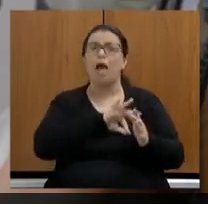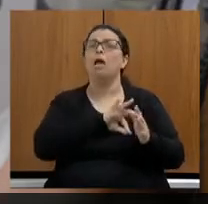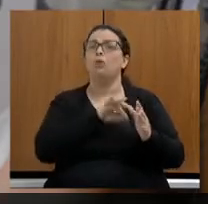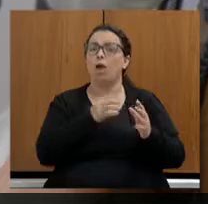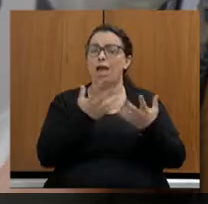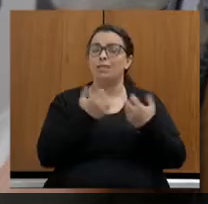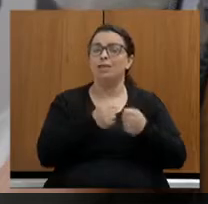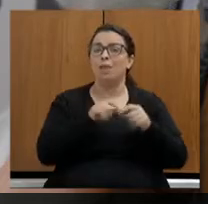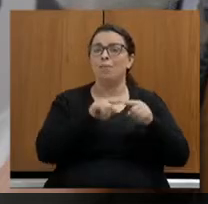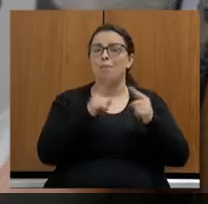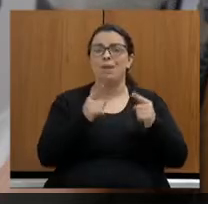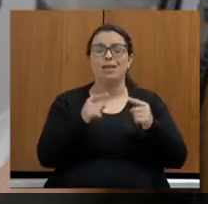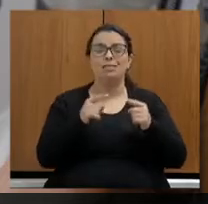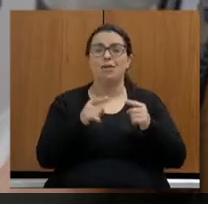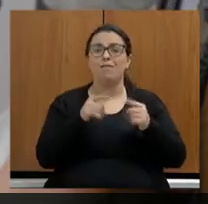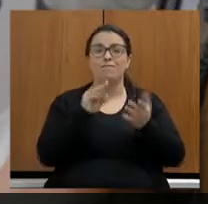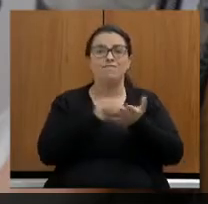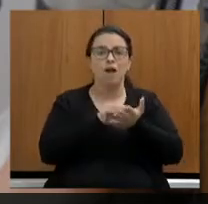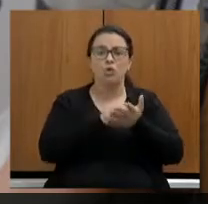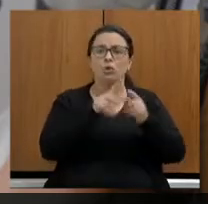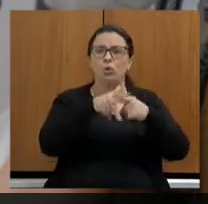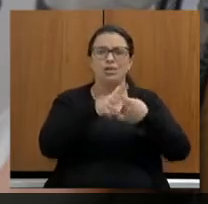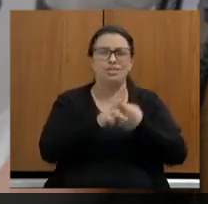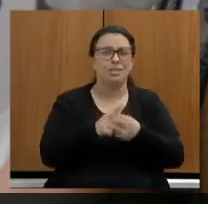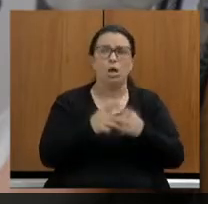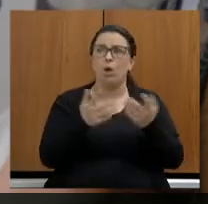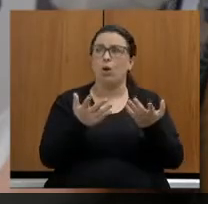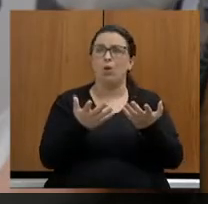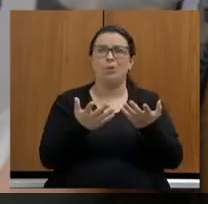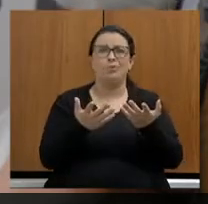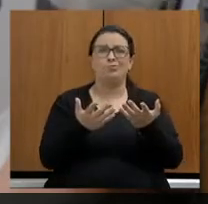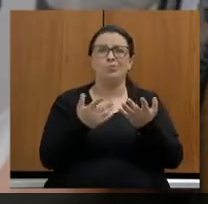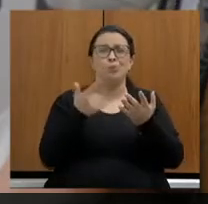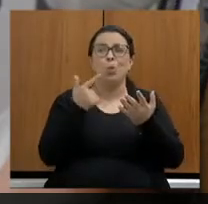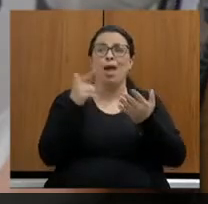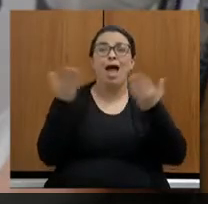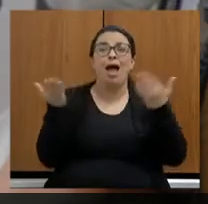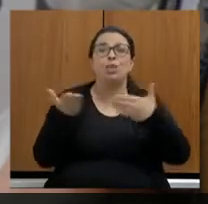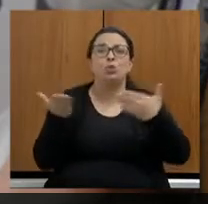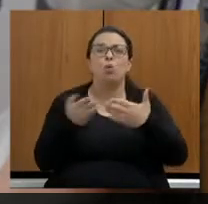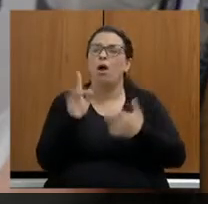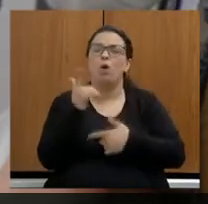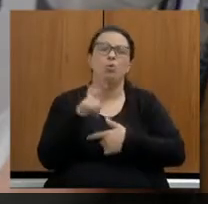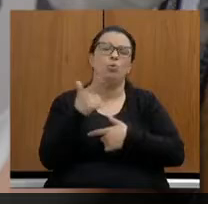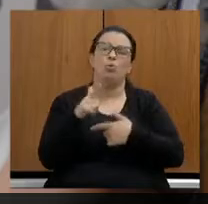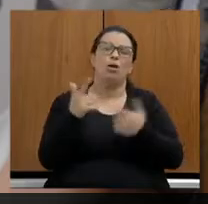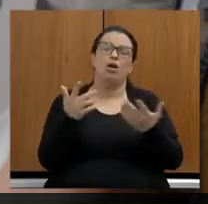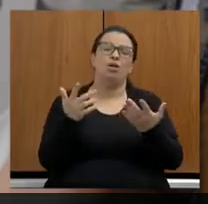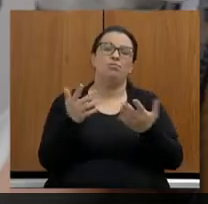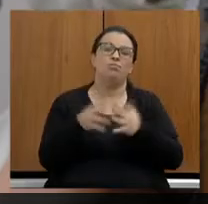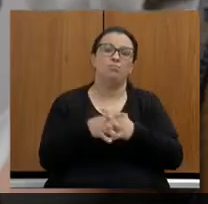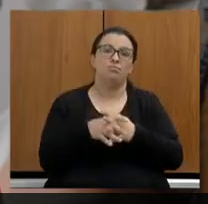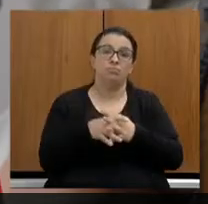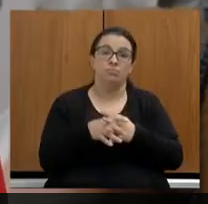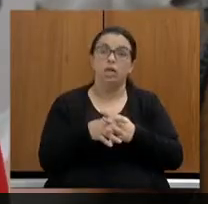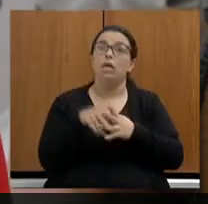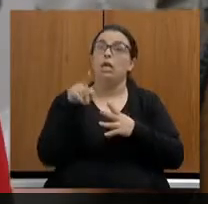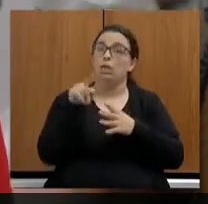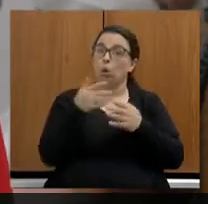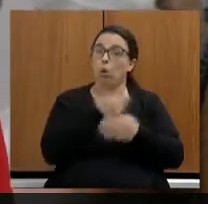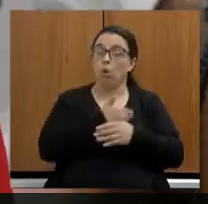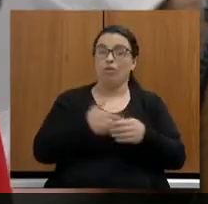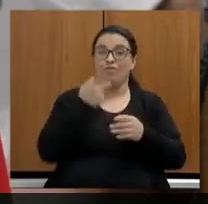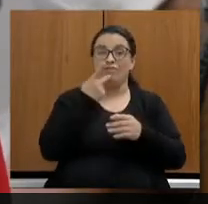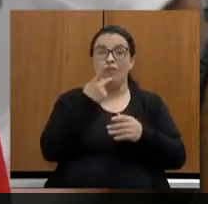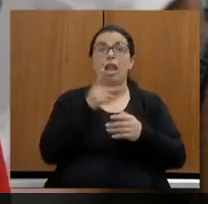não tem correção Então essa essa situação que o governo apresentou como maravilhosa de pagamento do do